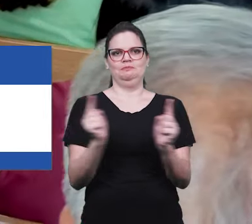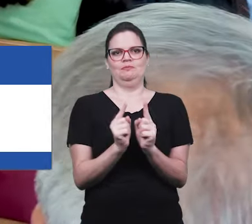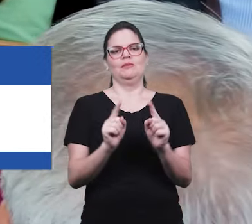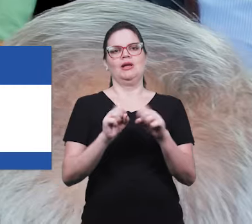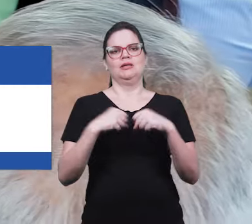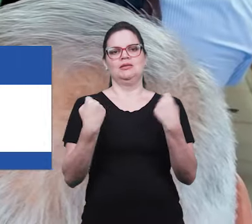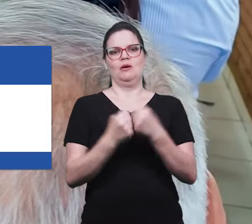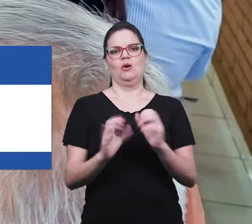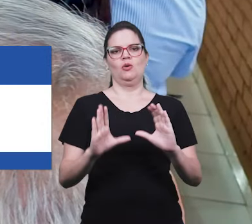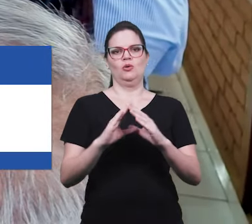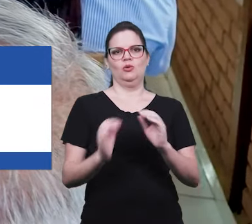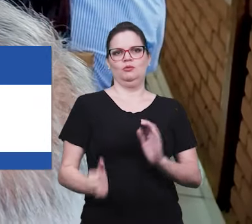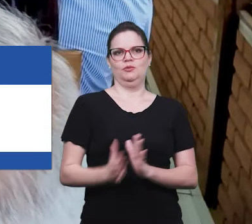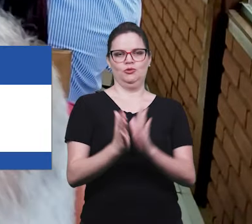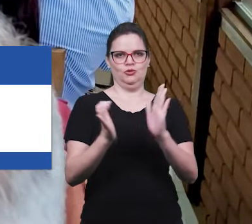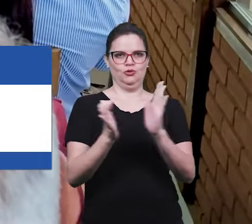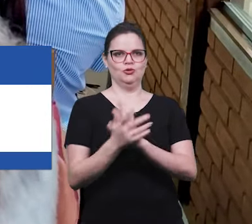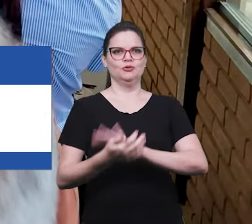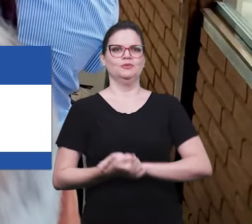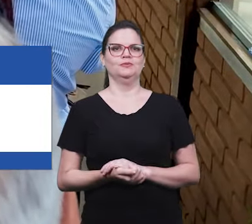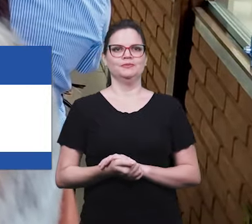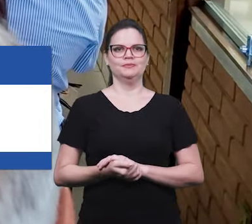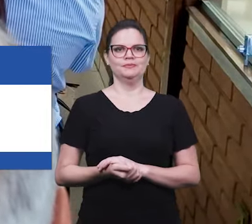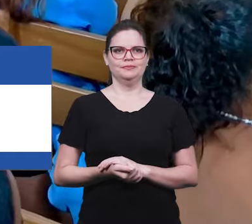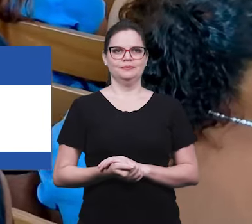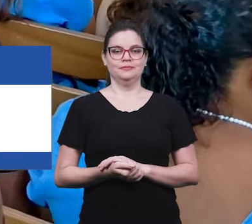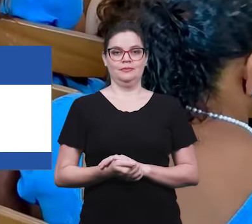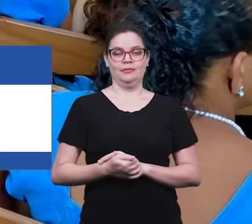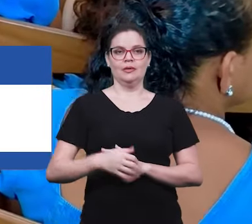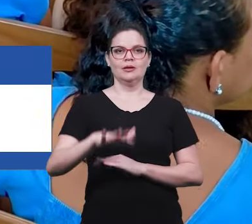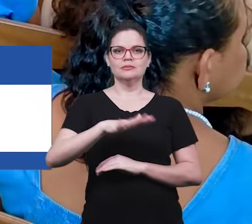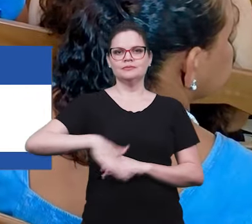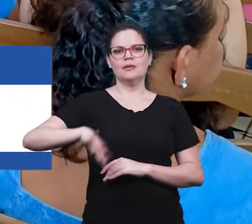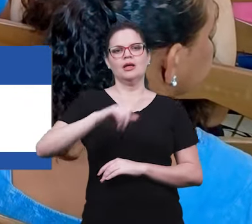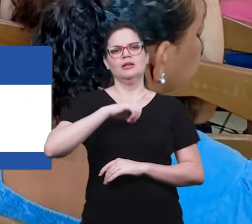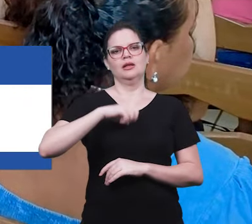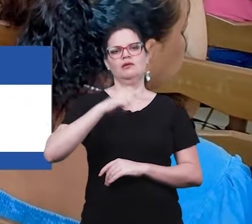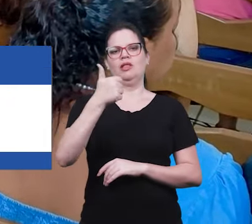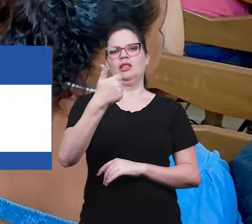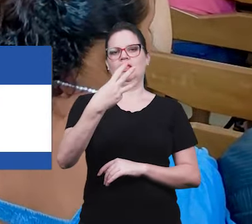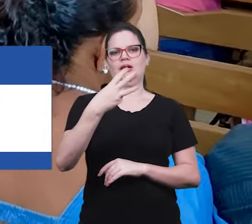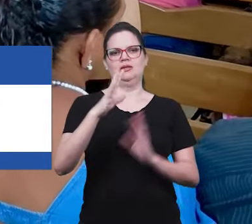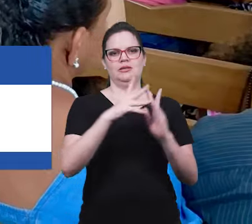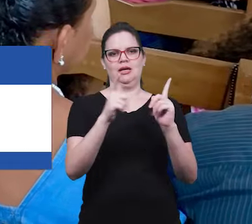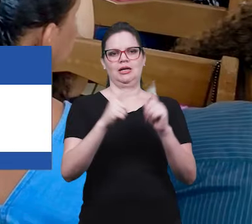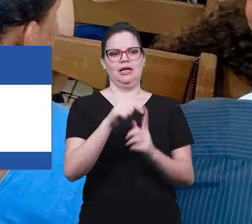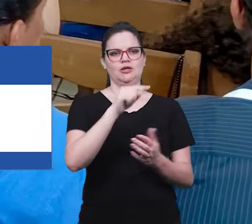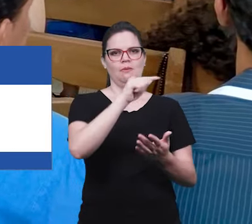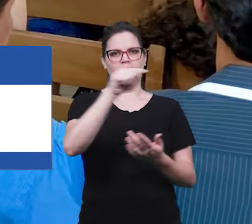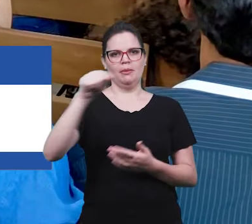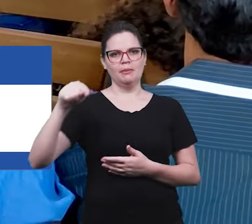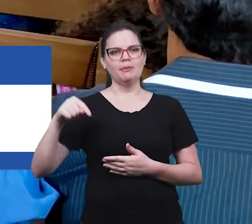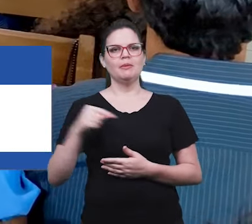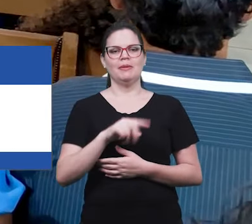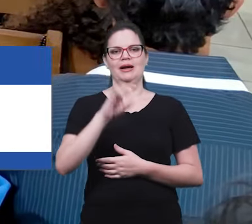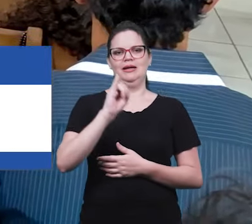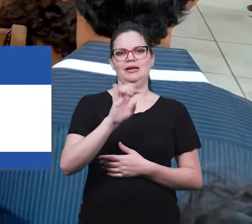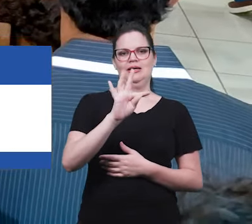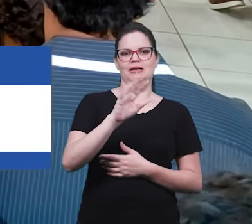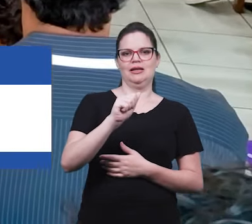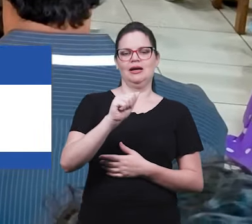louvor no bairro Morada do Sol em Indaiatuba o evento reuniu 13 igrejas do polos de Daiatuba e Sorocaba